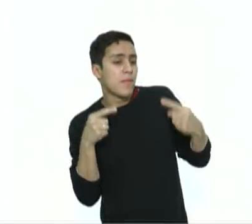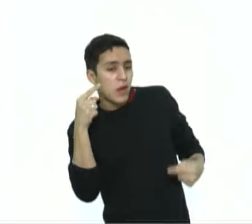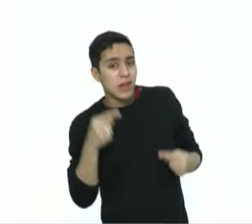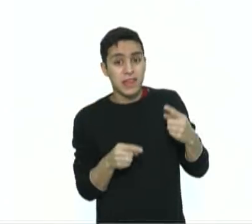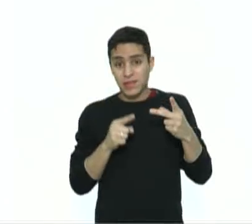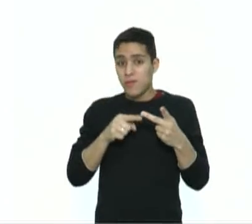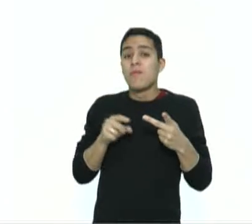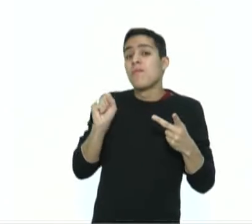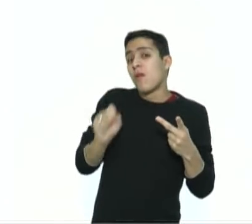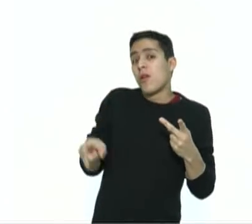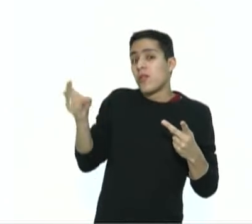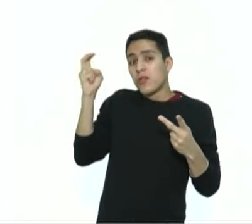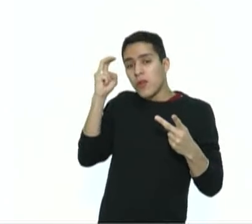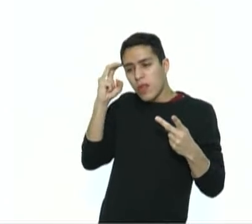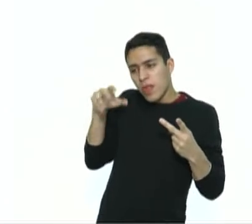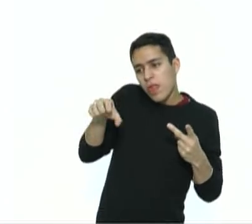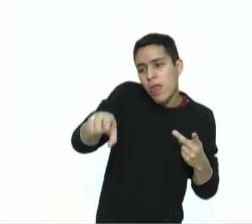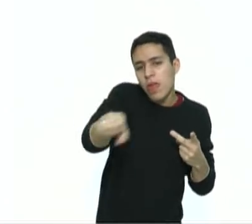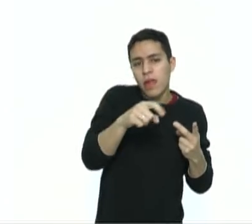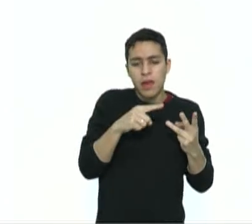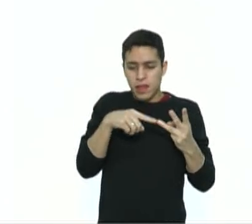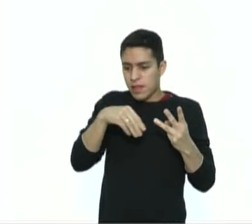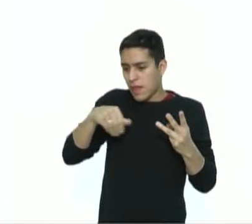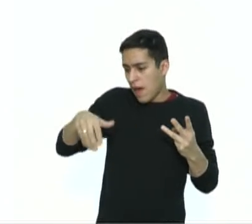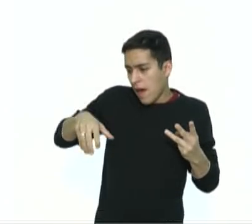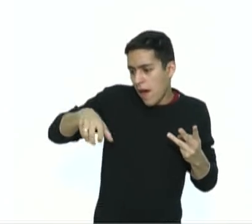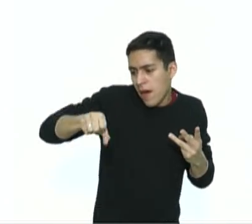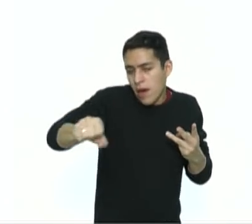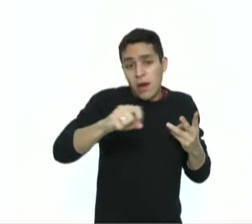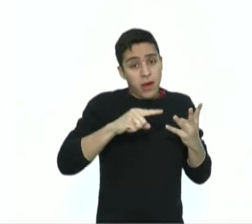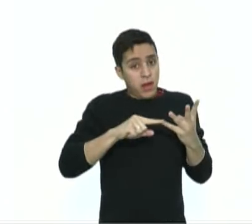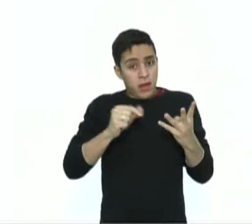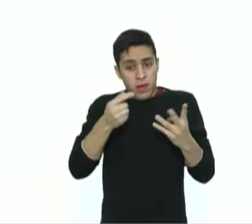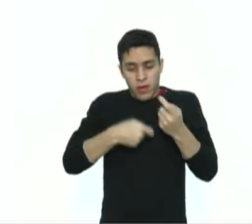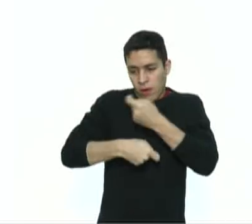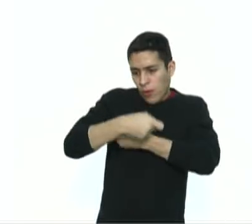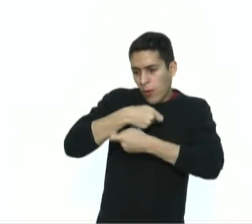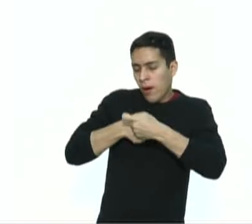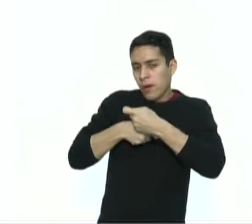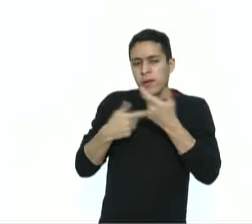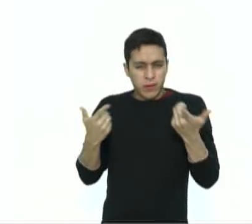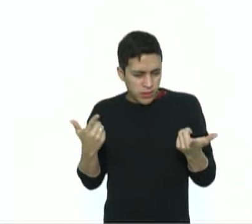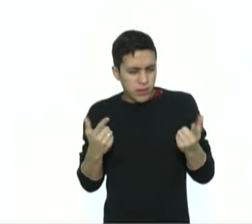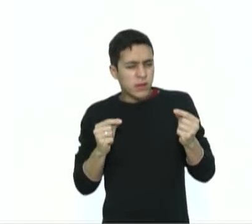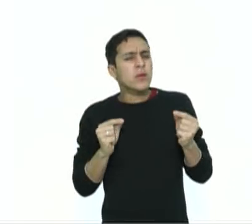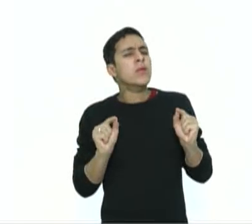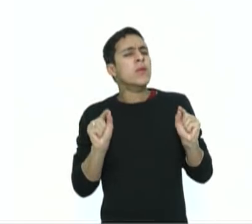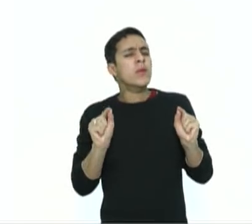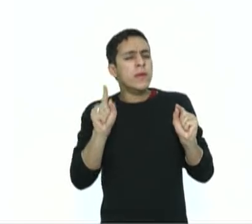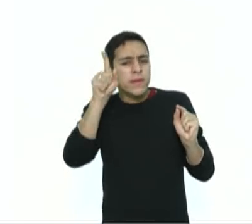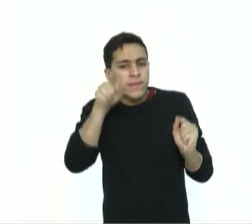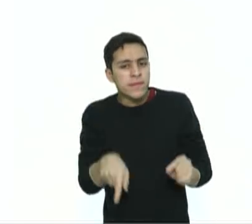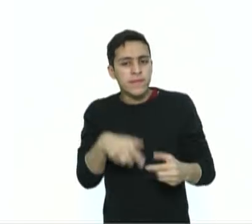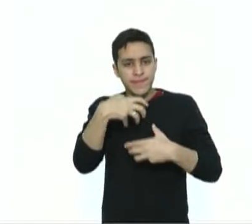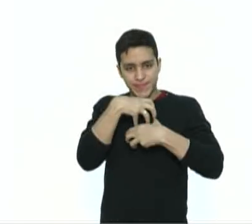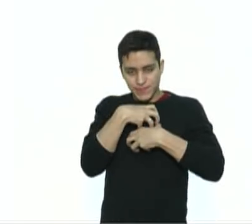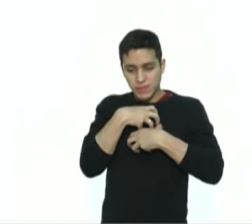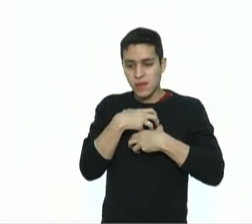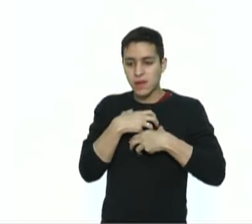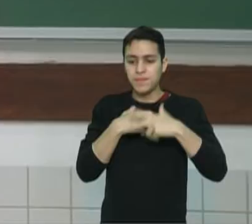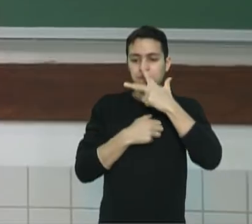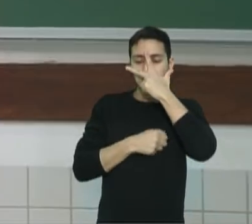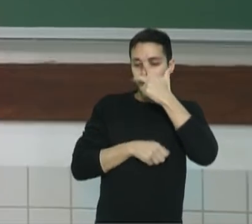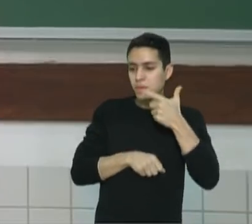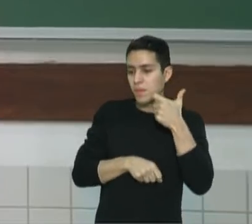ser cultural, pode ser territorial e pode ser econômico, estabelecendo sim uma forma de